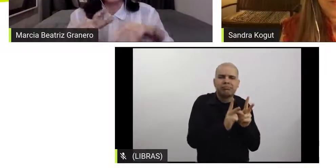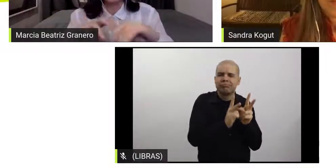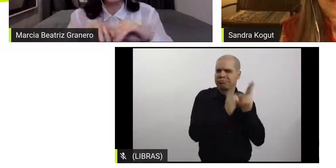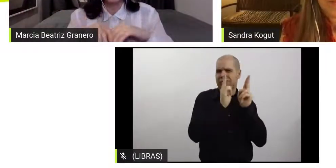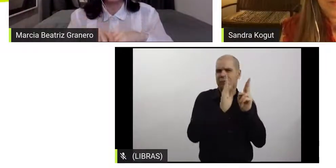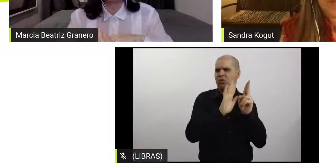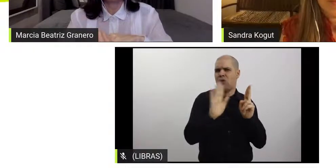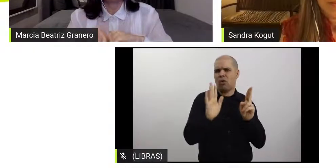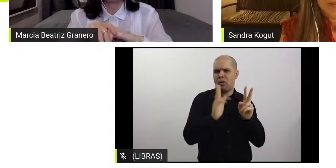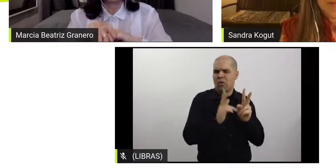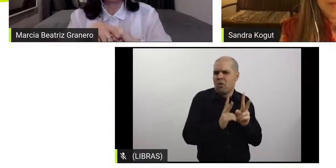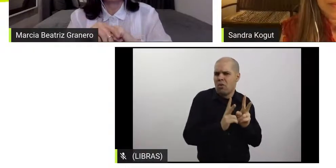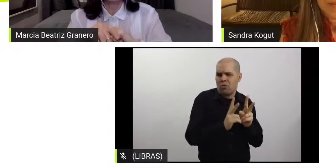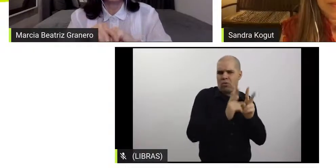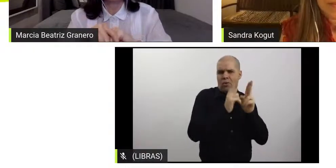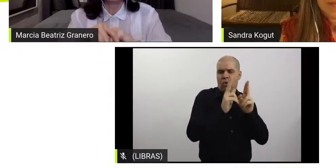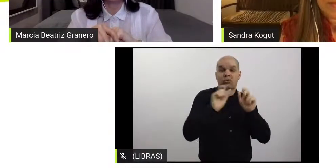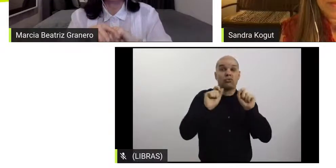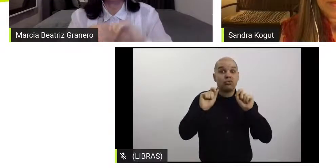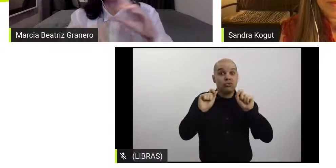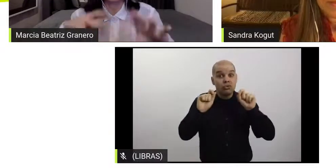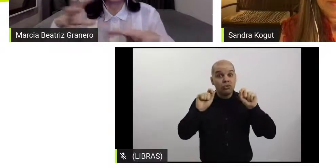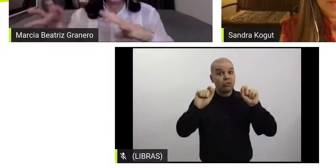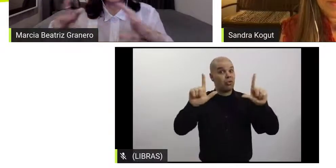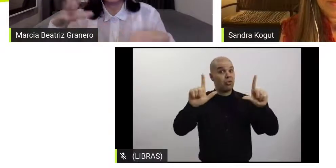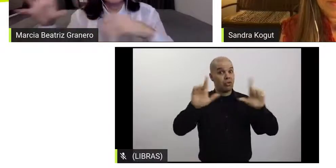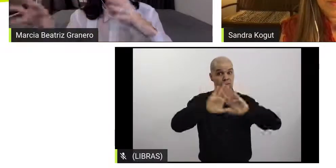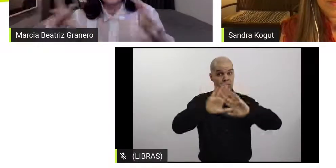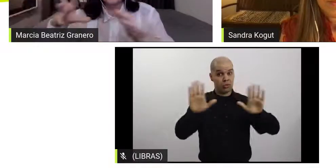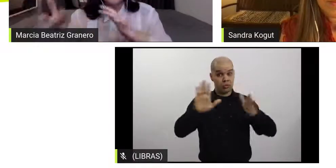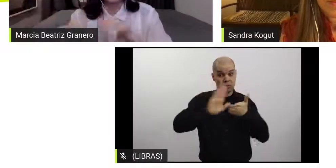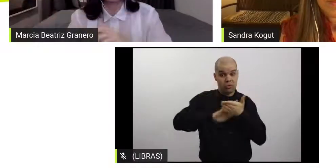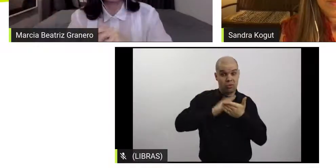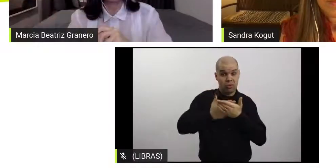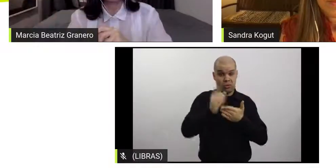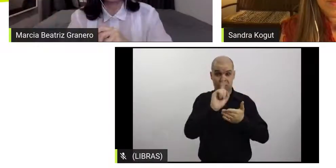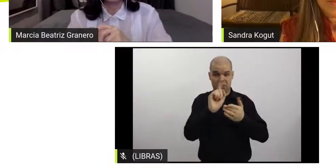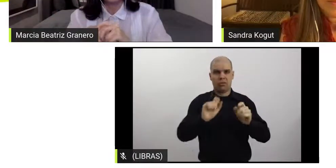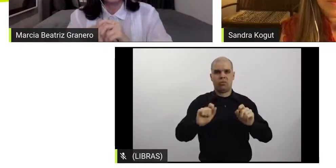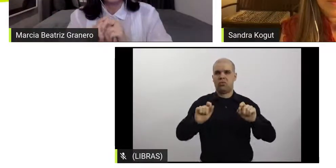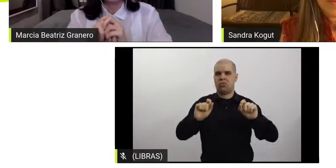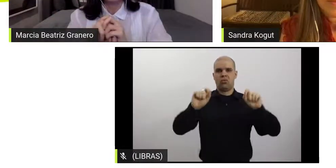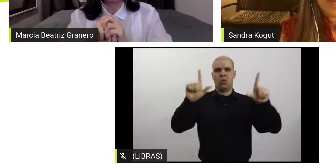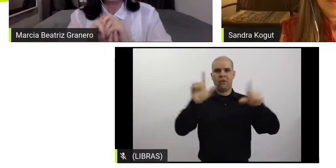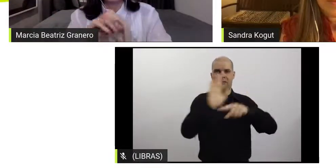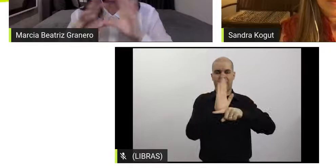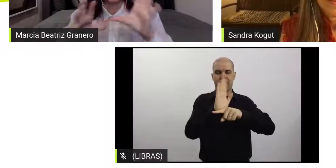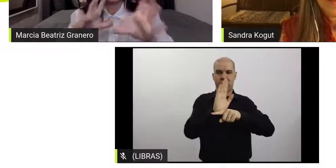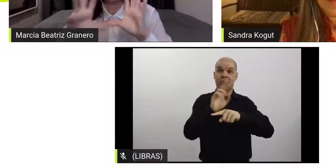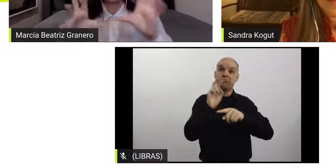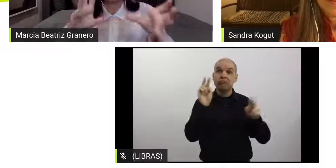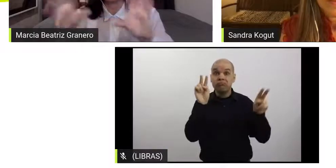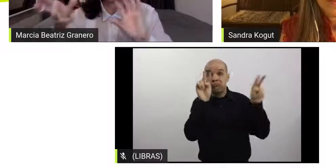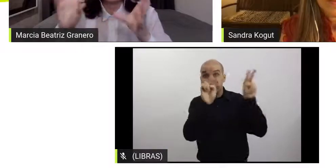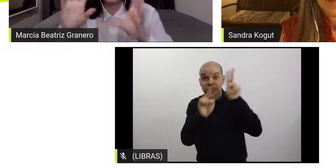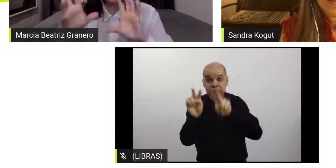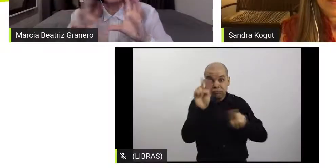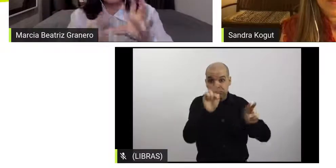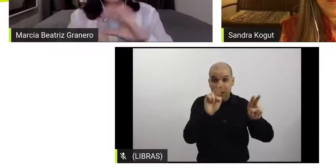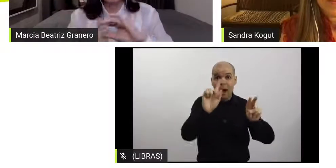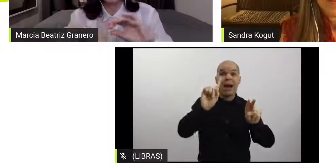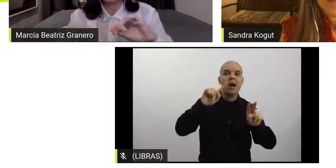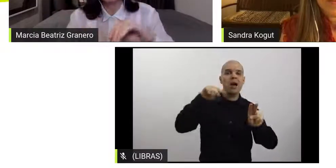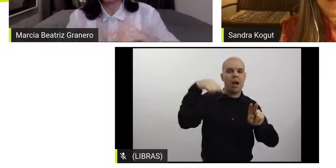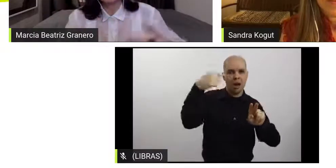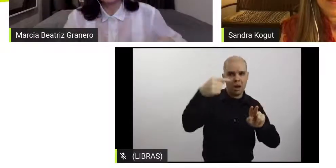e com o som, e depois a gente volta com ele continuando um pouco, mas a gente vai todos